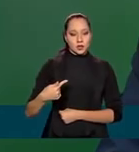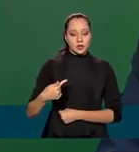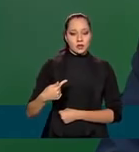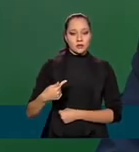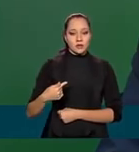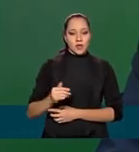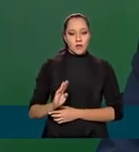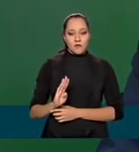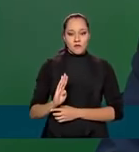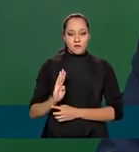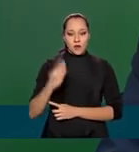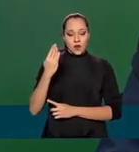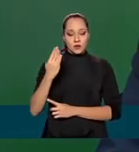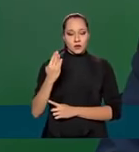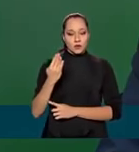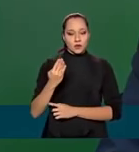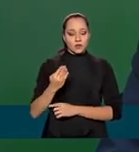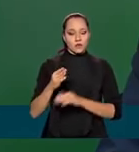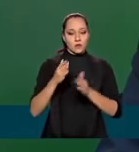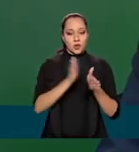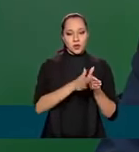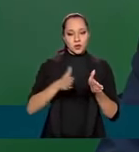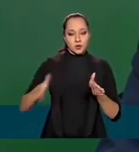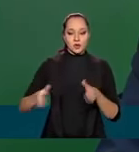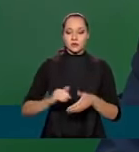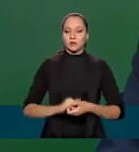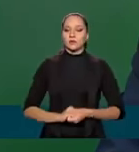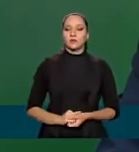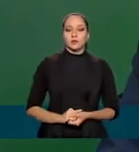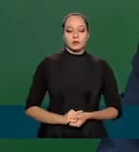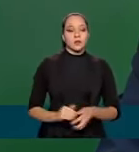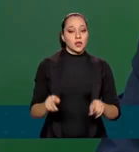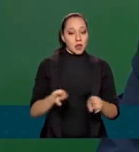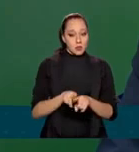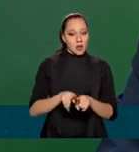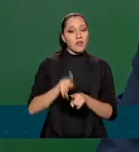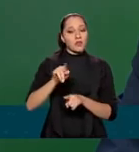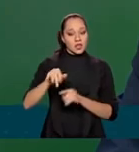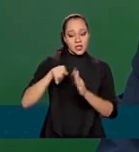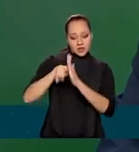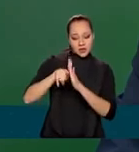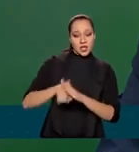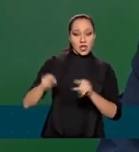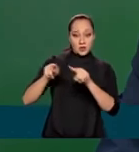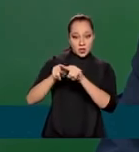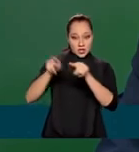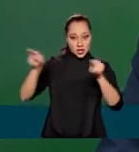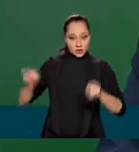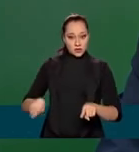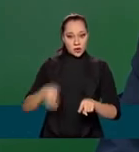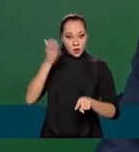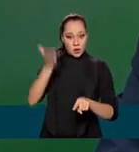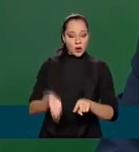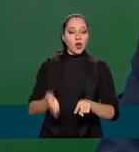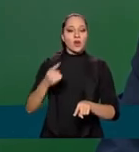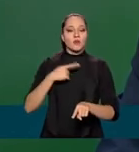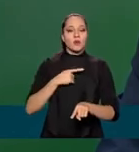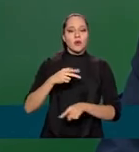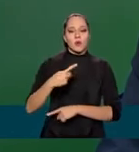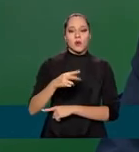a fraude processual E além disso Será investigado servidor por